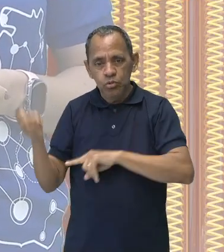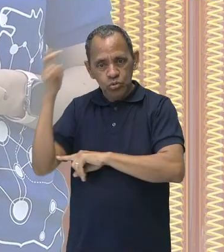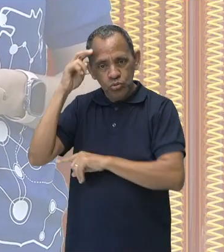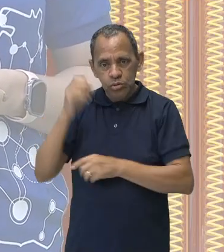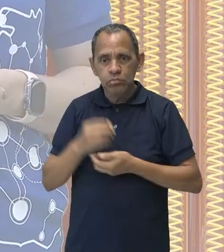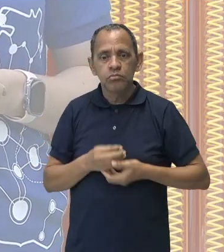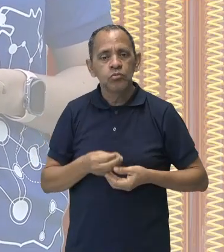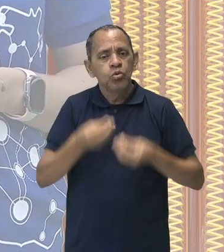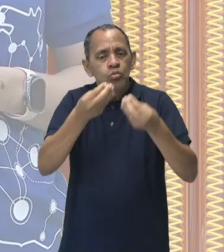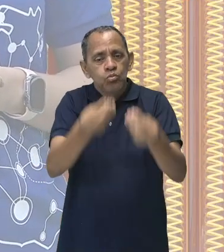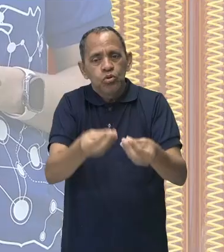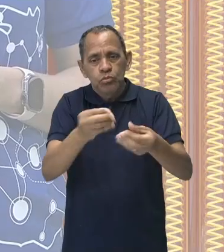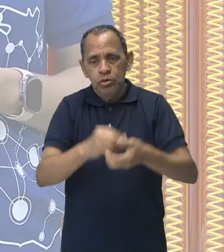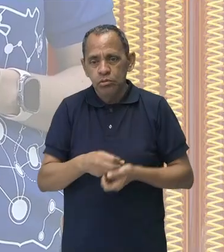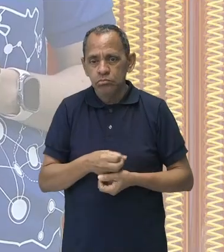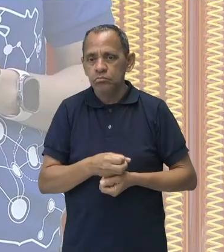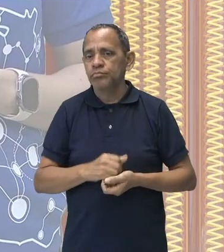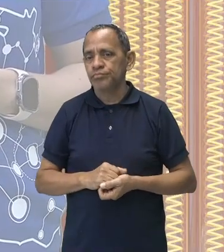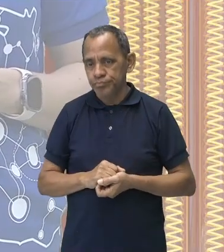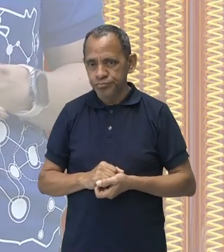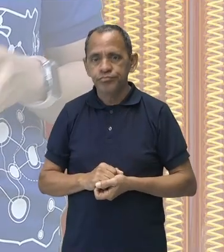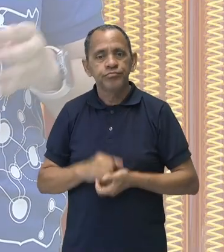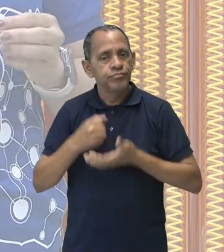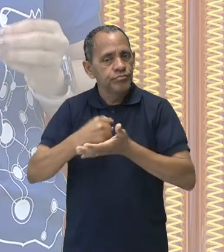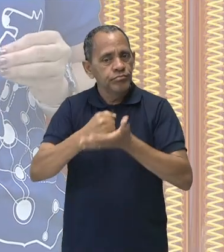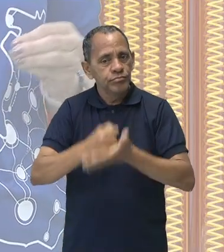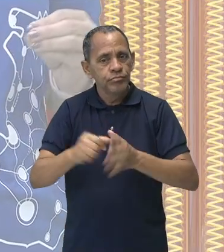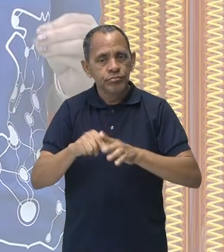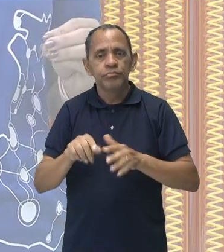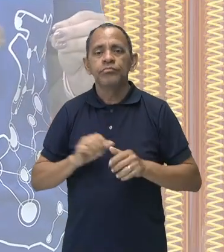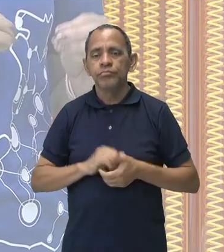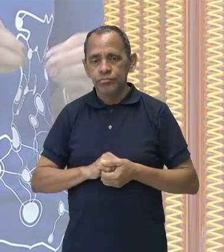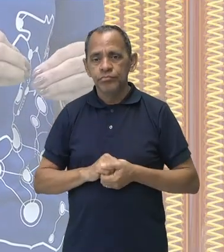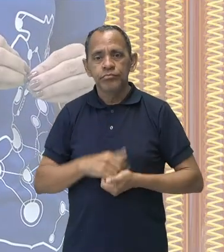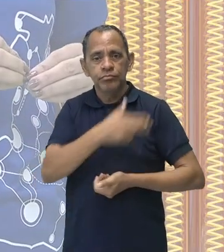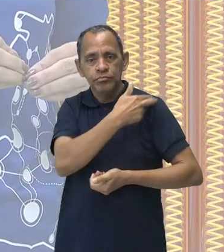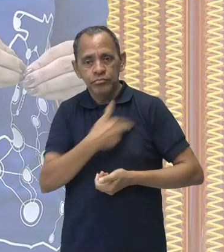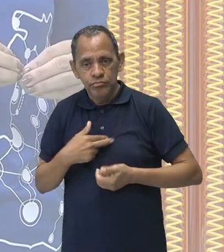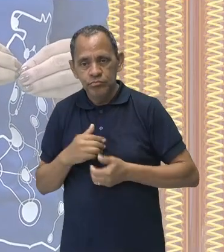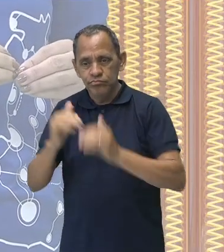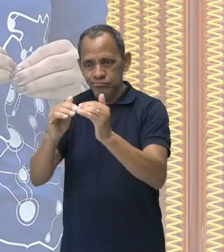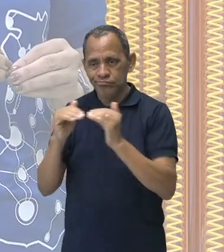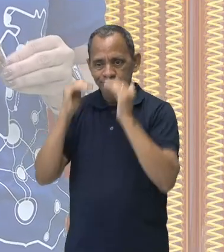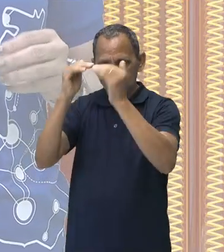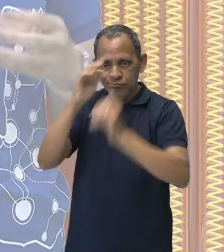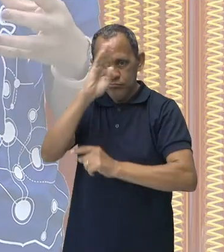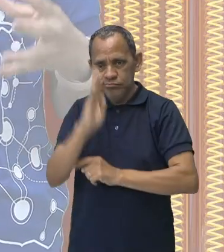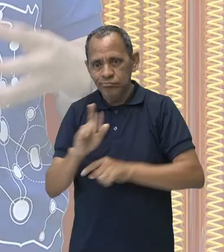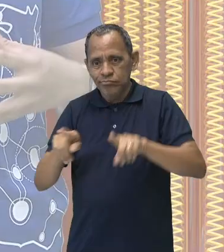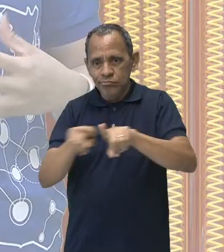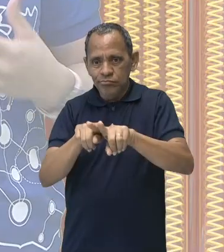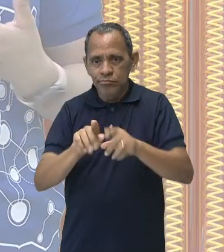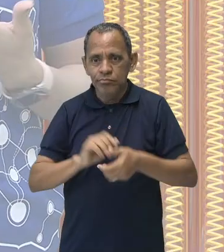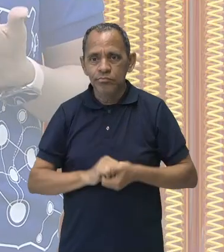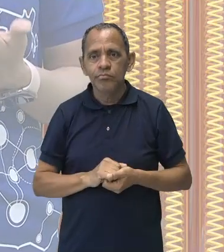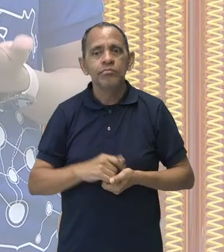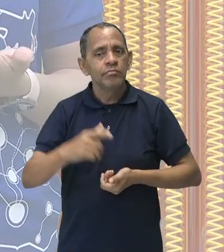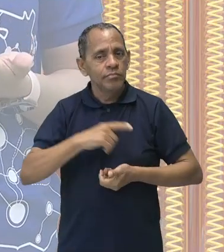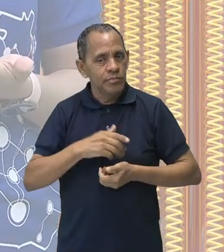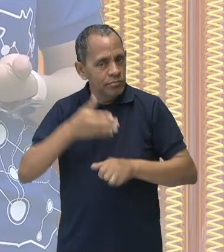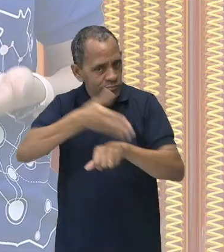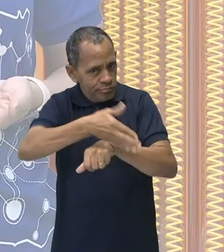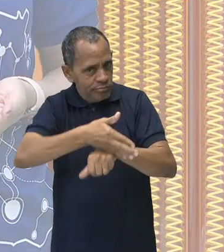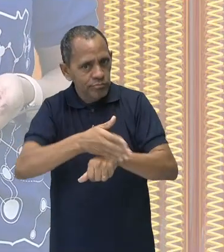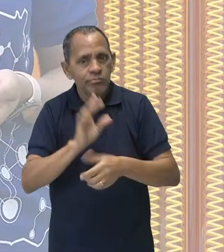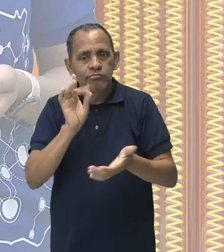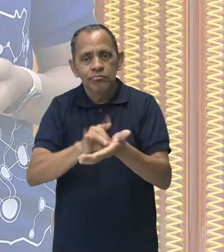a formação de uma mentalidade republicana entre as elites brasileiras. Então, ele teve ali uma